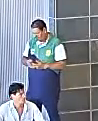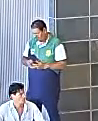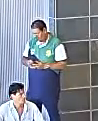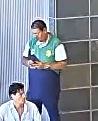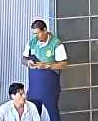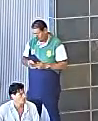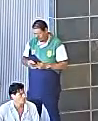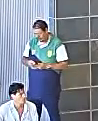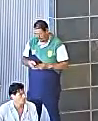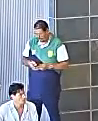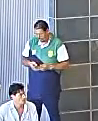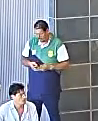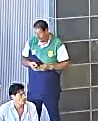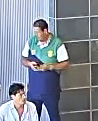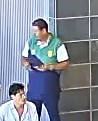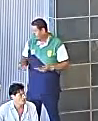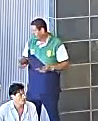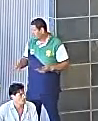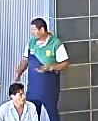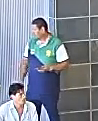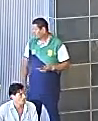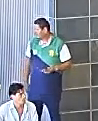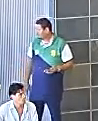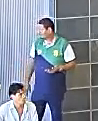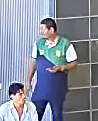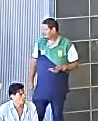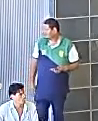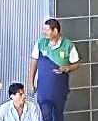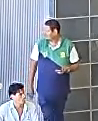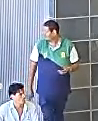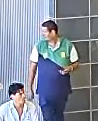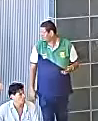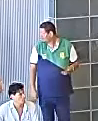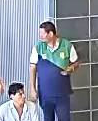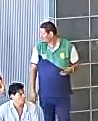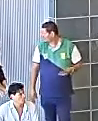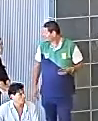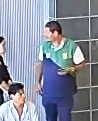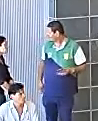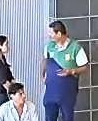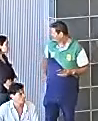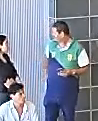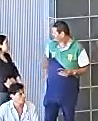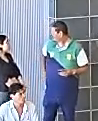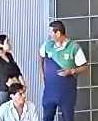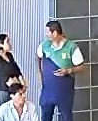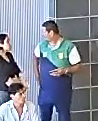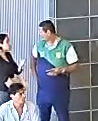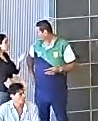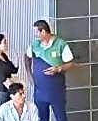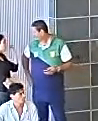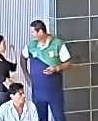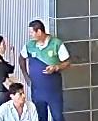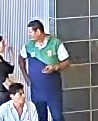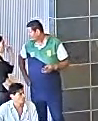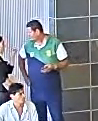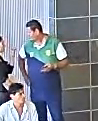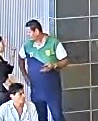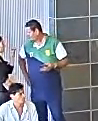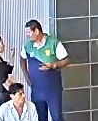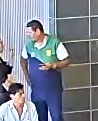sentido da impropriedade de adaptação dos veículos com plataforma elevatória sob pena de comprometer a